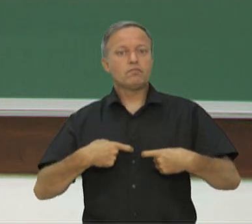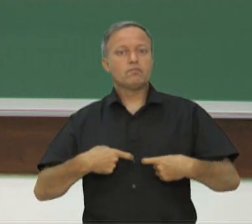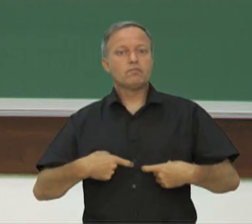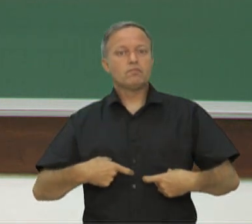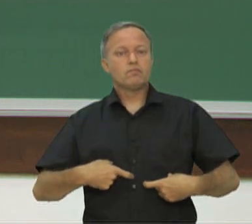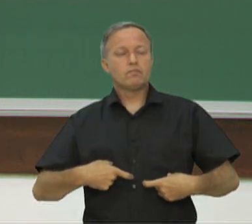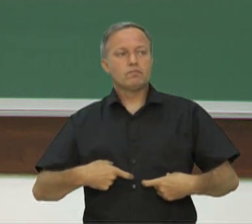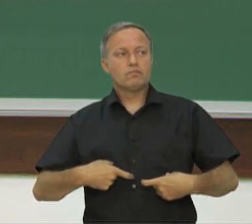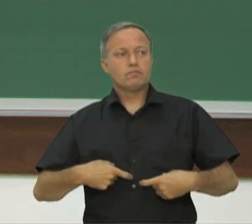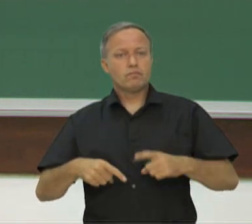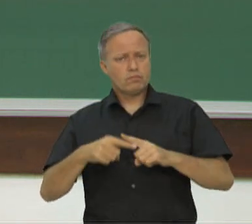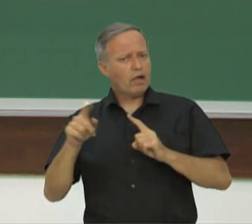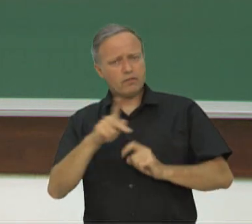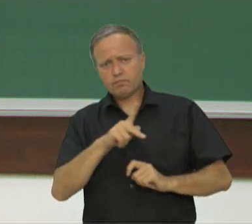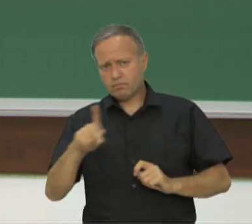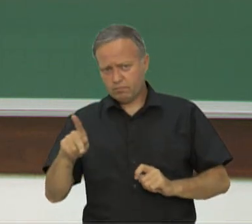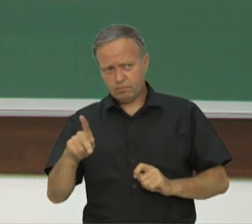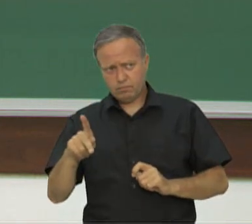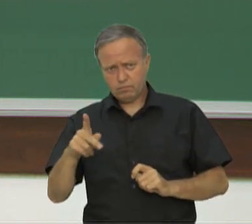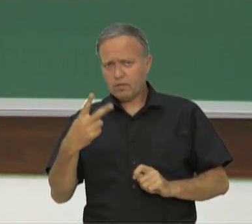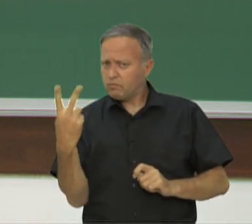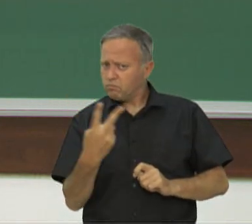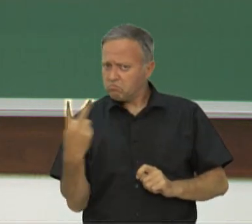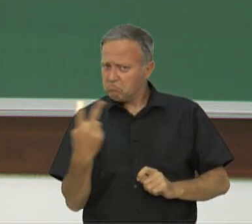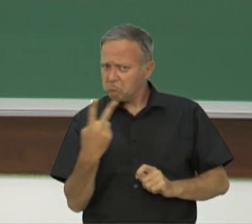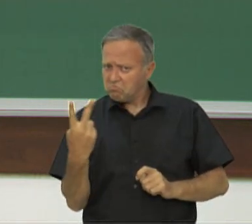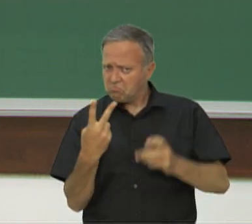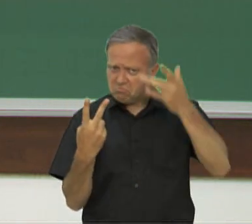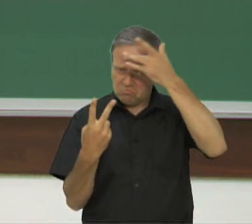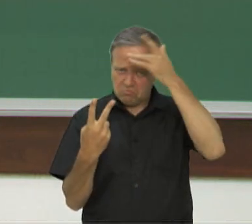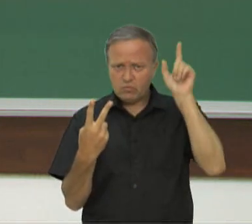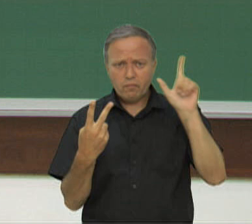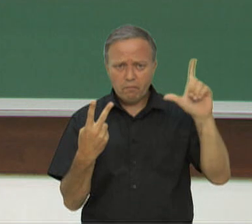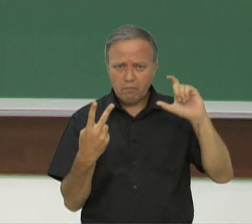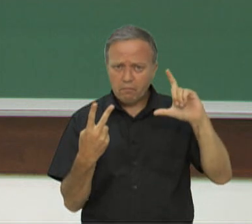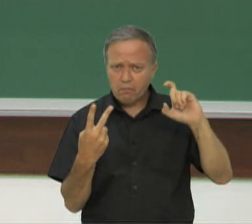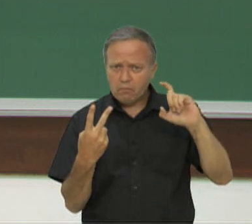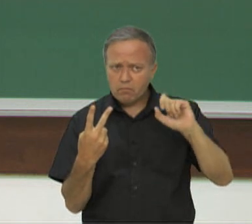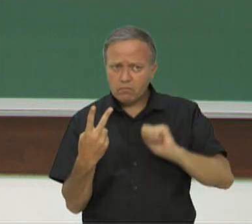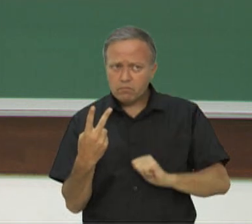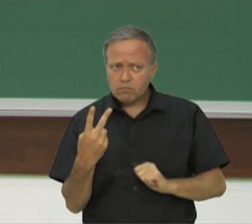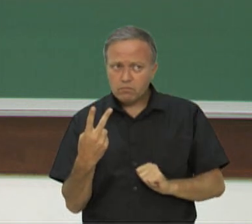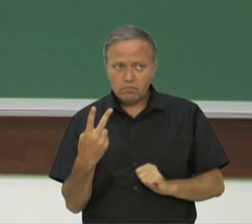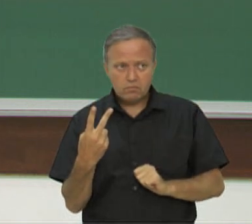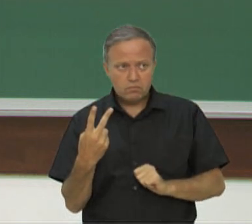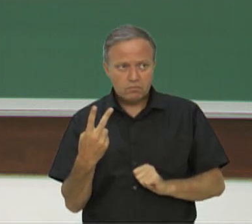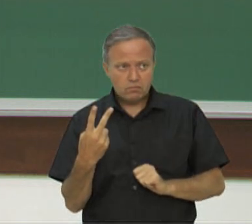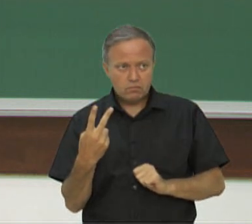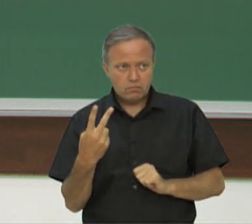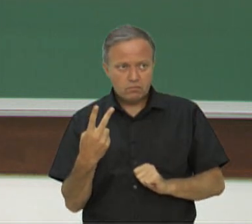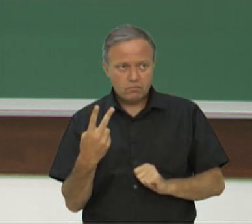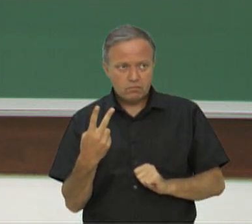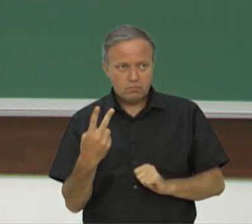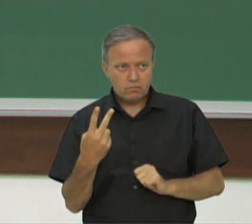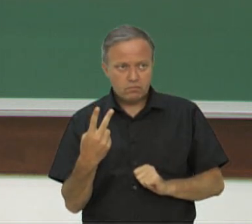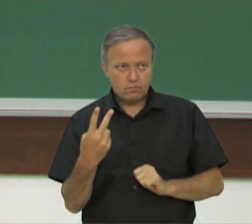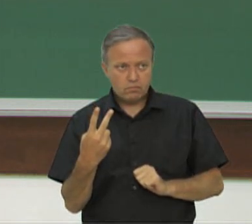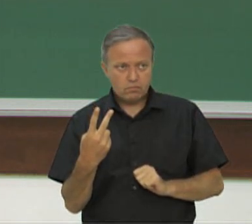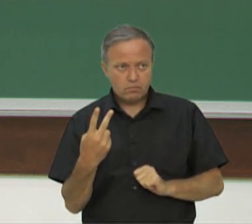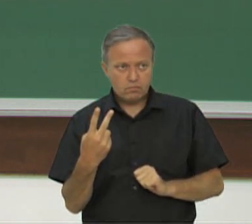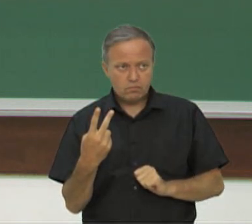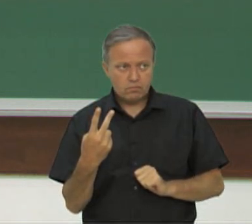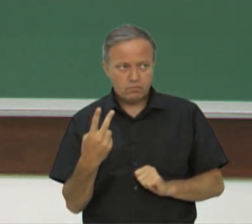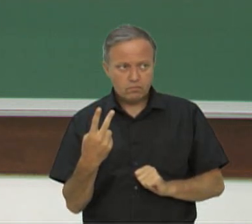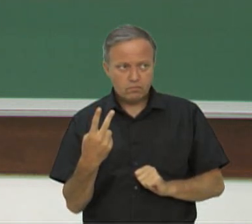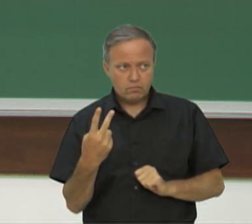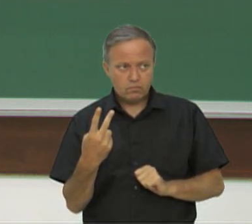seu corpo. Mas, professora, ali são dois artistas? Não. É um artista e, vamos